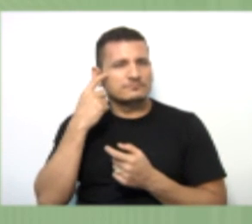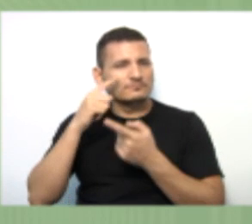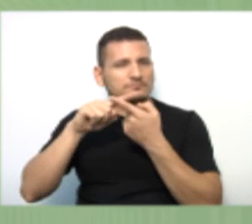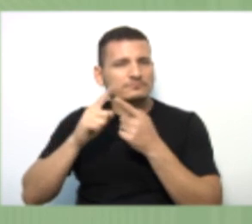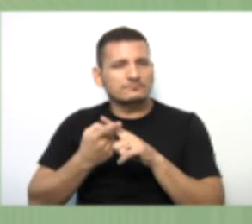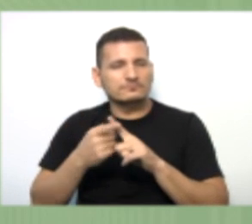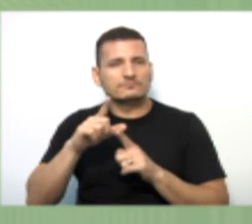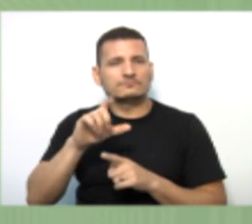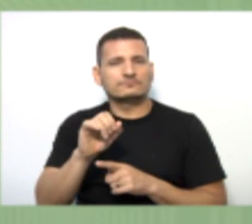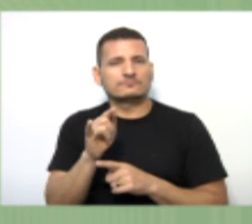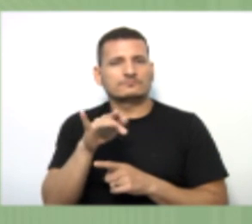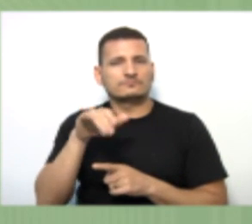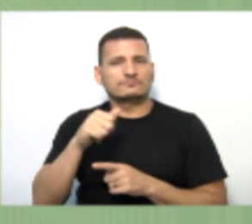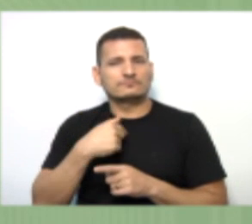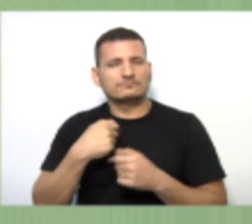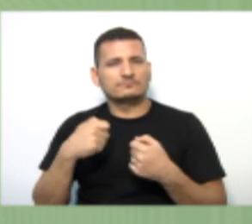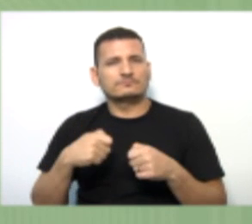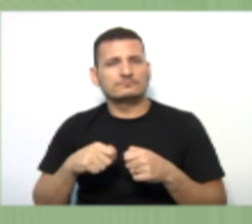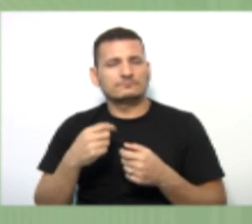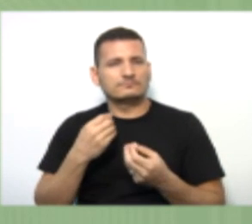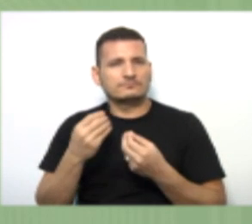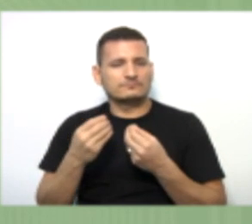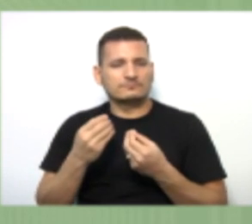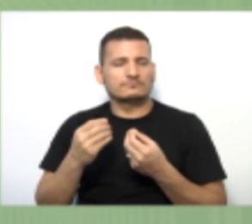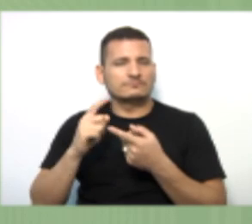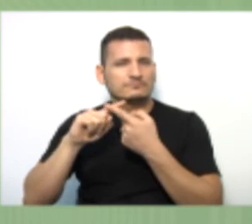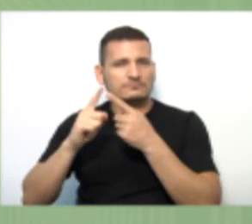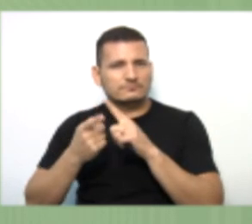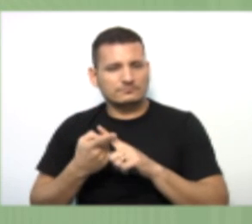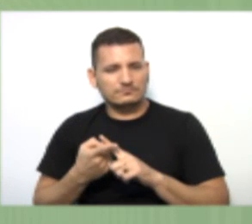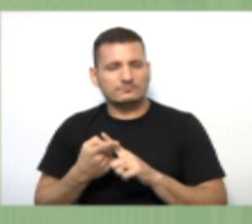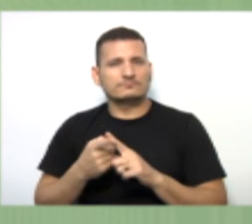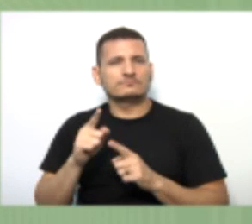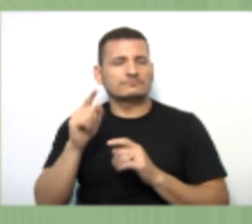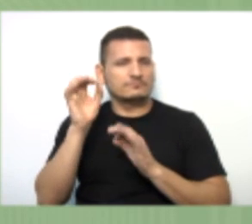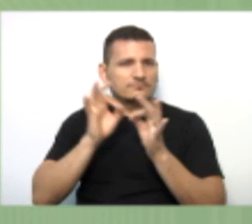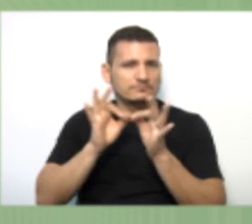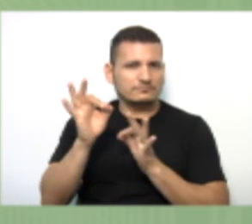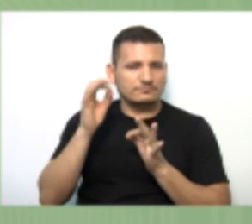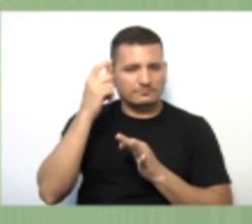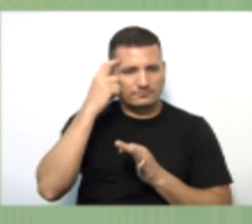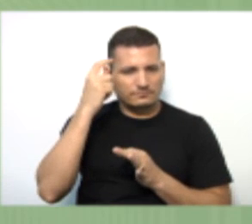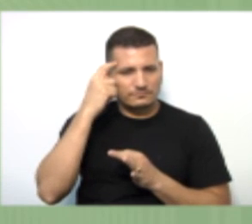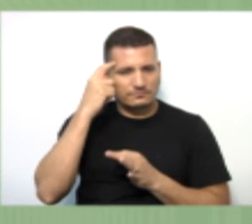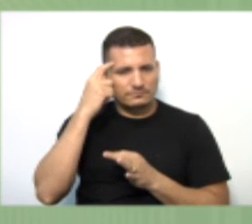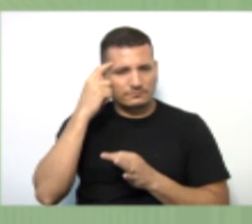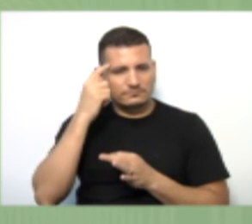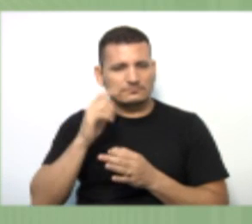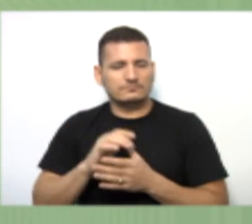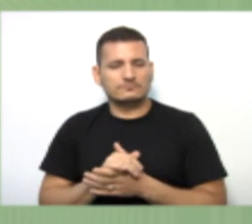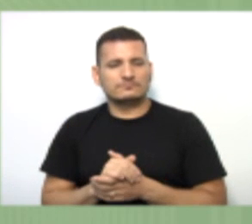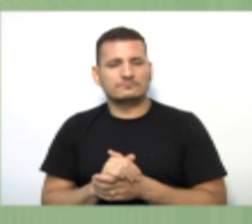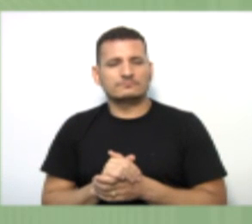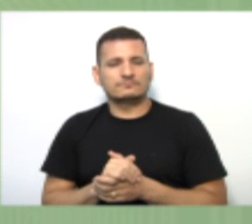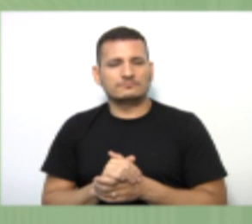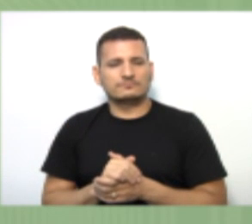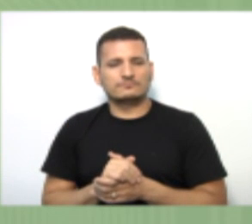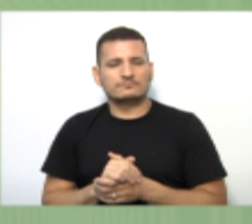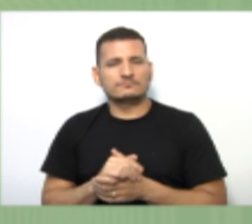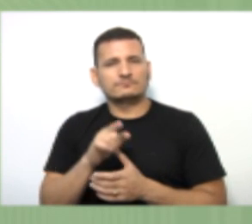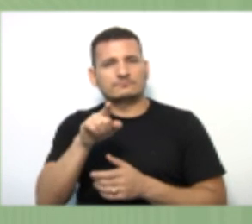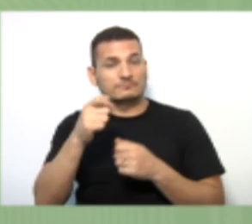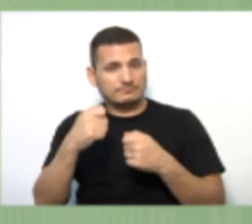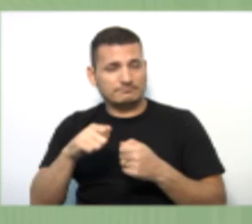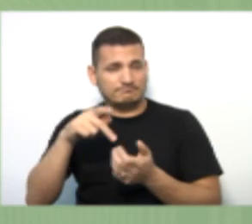forma lógica? O que eu preciso para poder pensar de forma lógica? O que eu preciso para poder organizar meu pensamento? Beleza. O que você